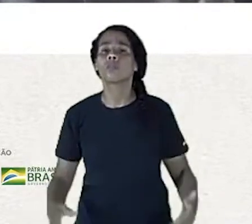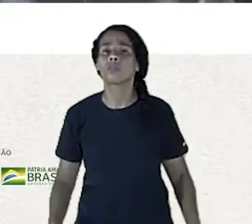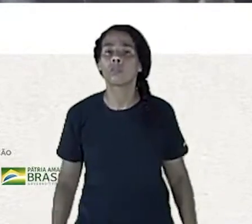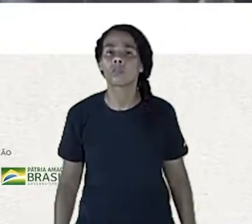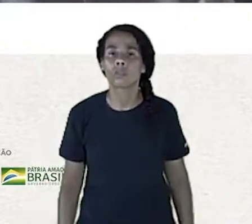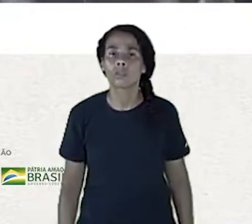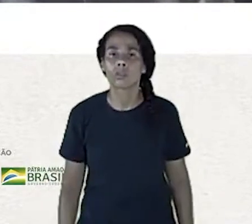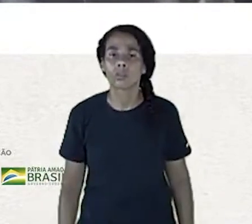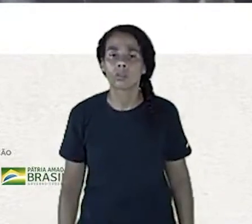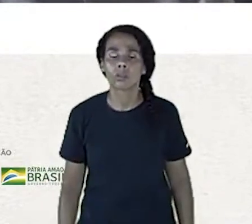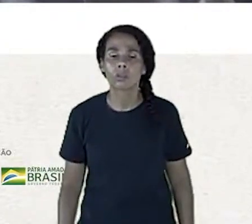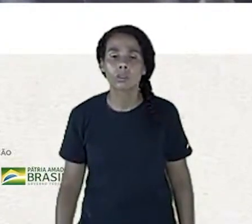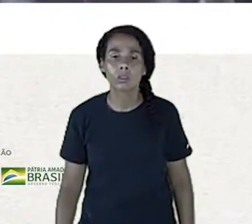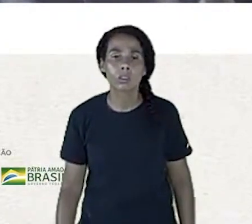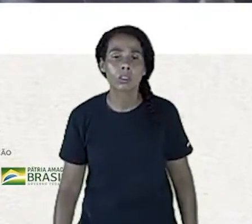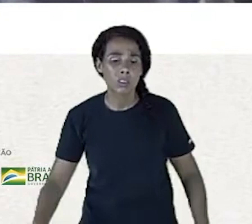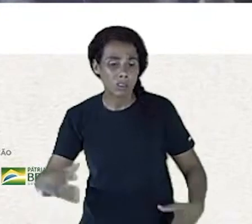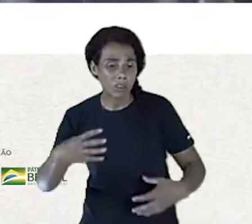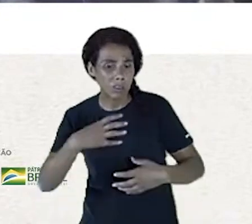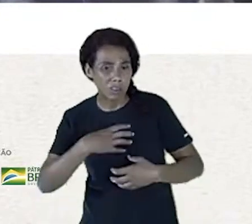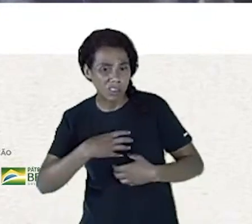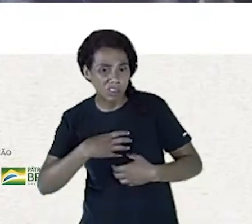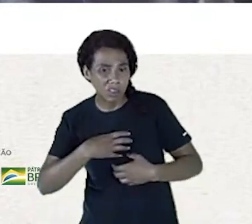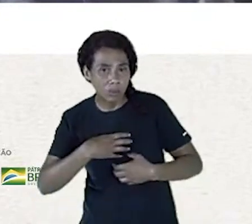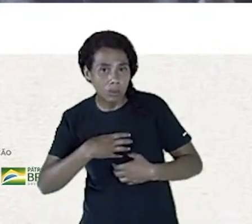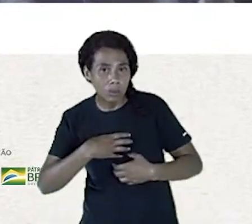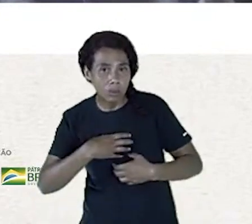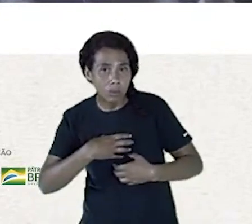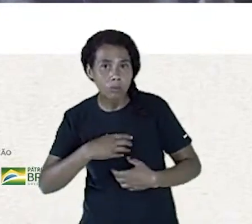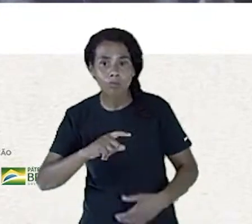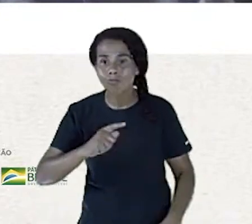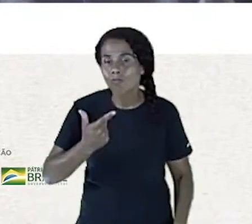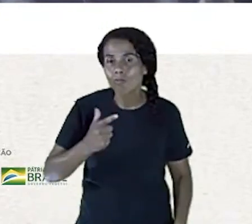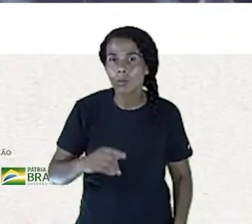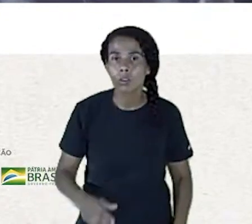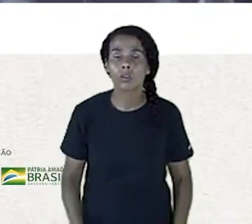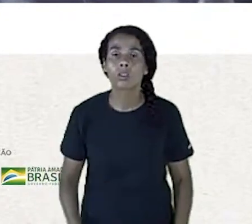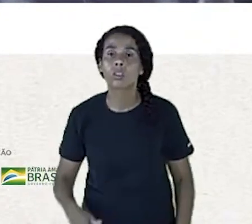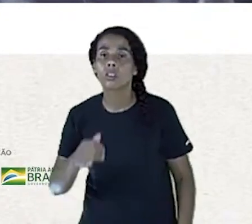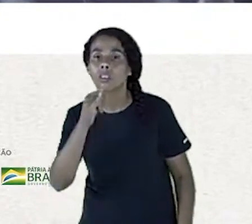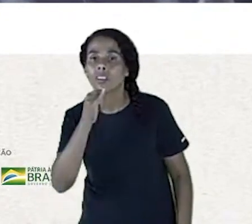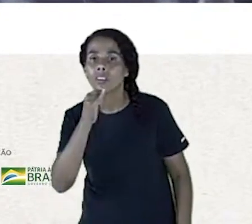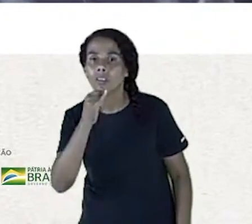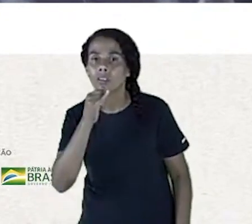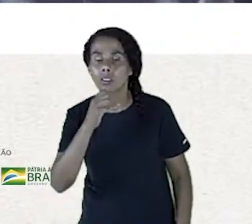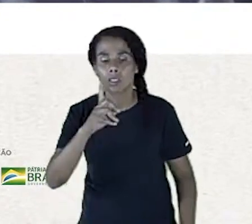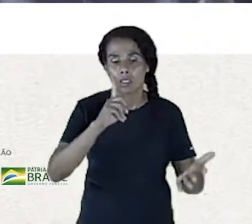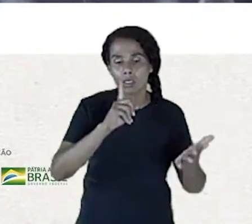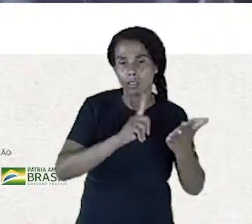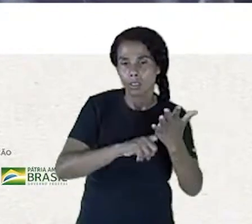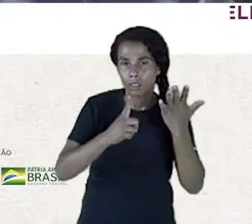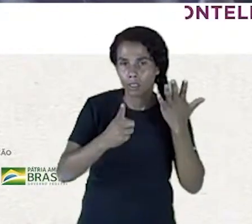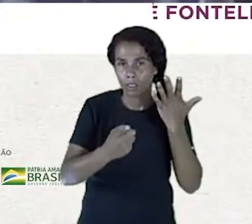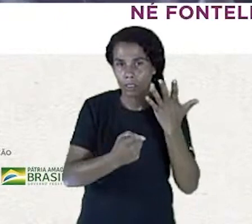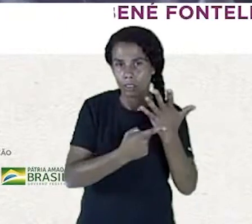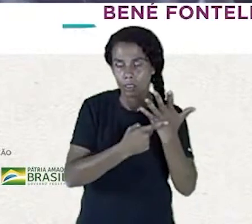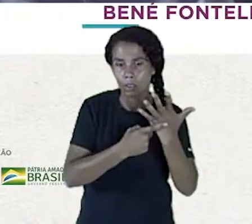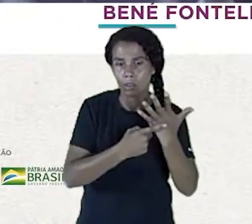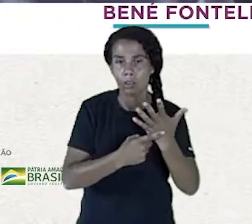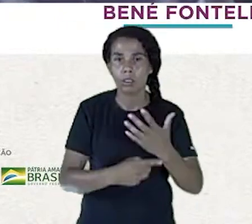fazer sentido, tanto faz ser gordo ou magro, enfim, se arrastar feito